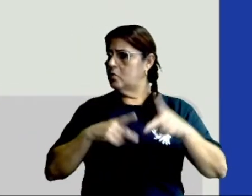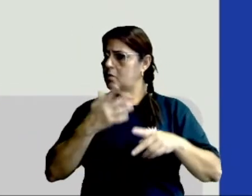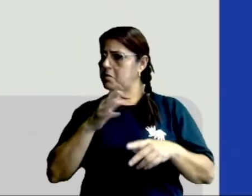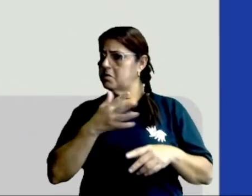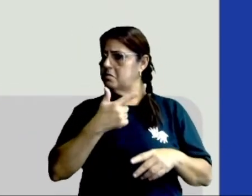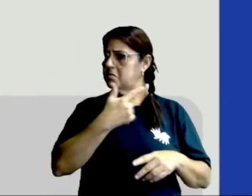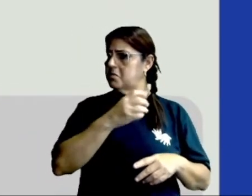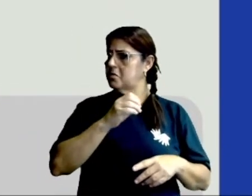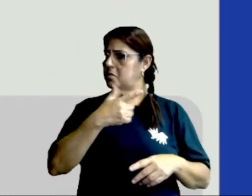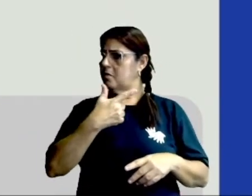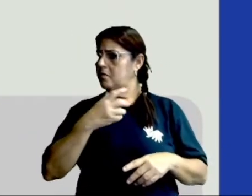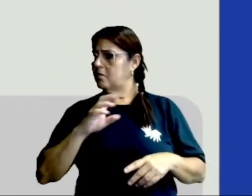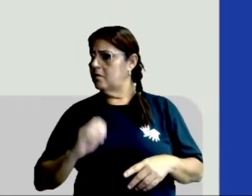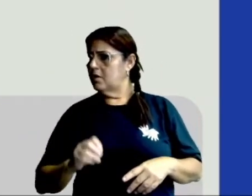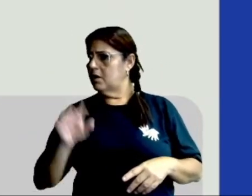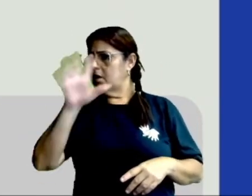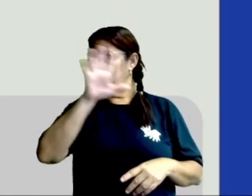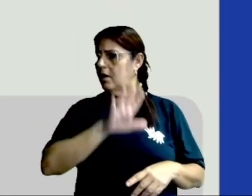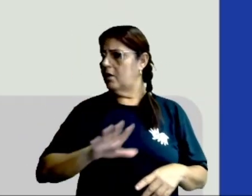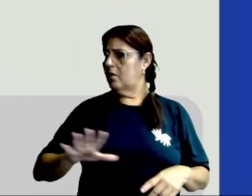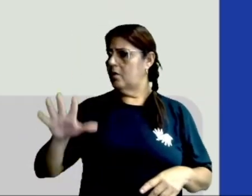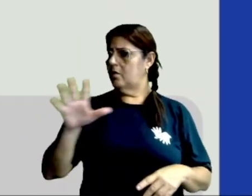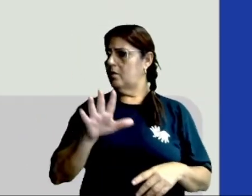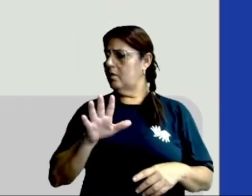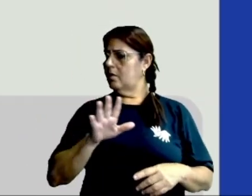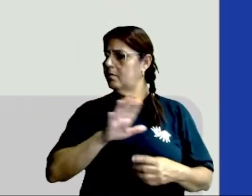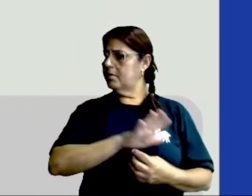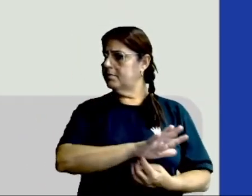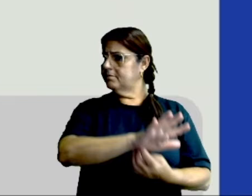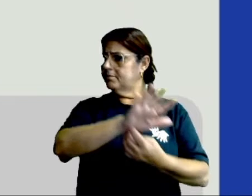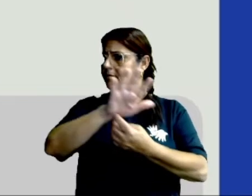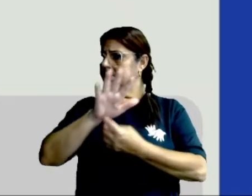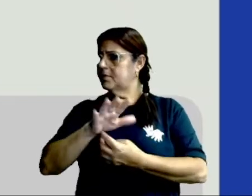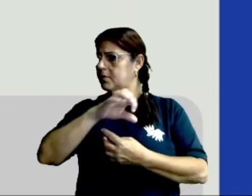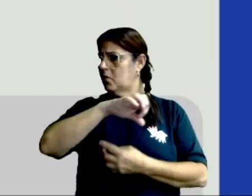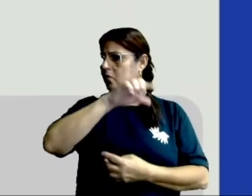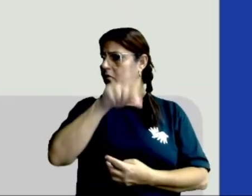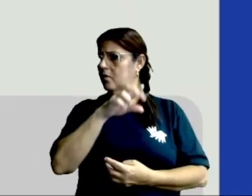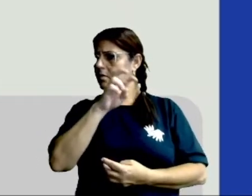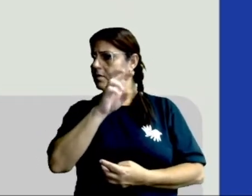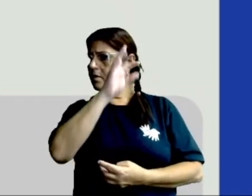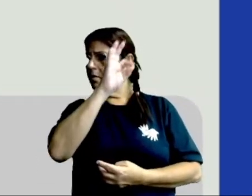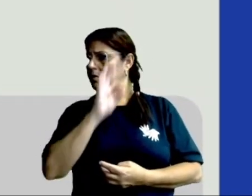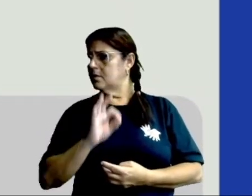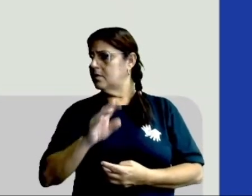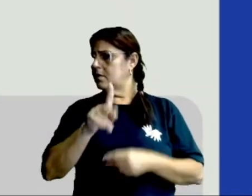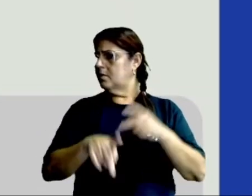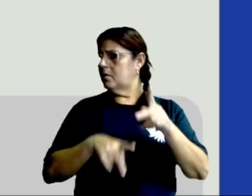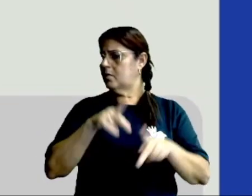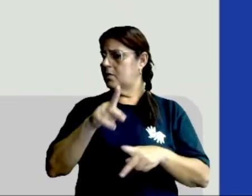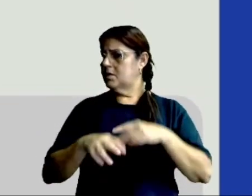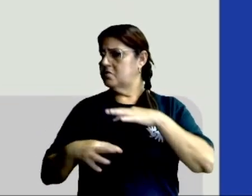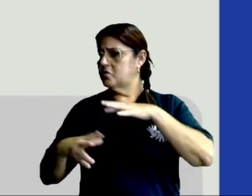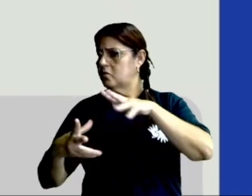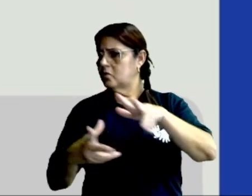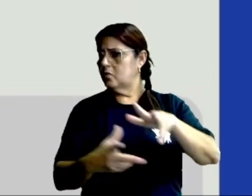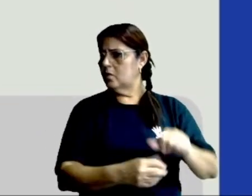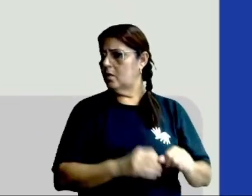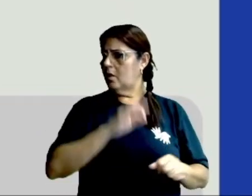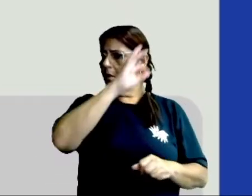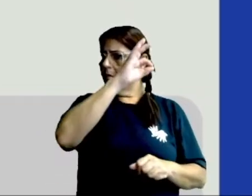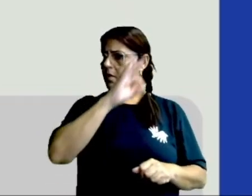para 2020, né? Agora que foi a estimativa de 2020, a Europa apresenta 9,5% da população